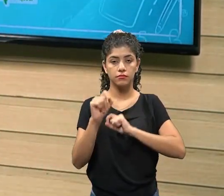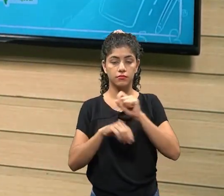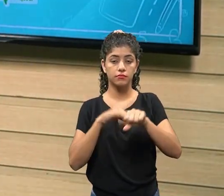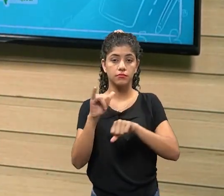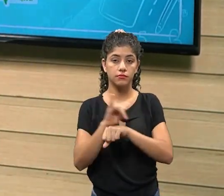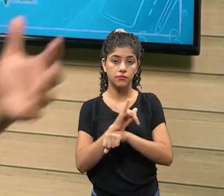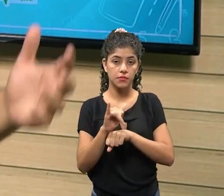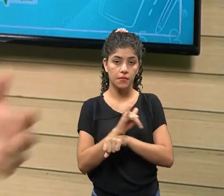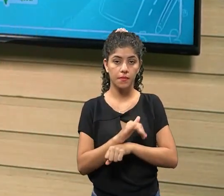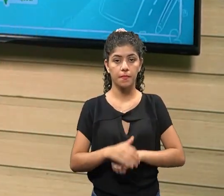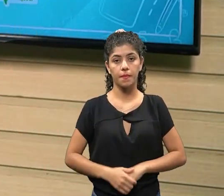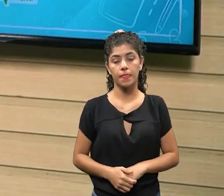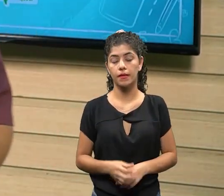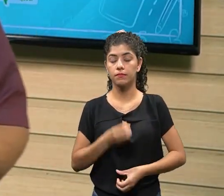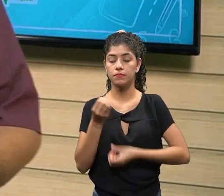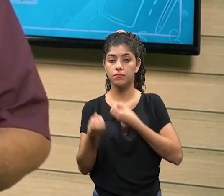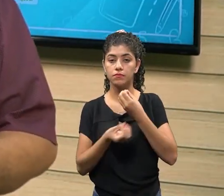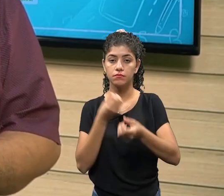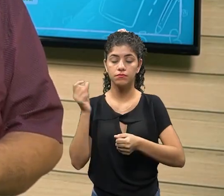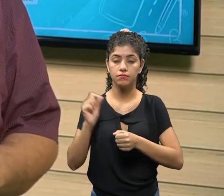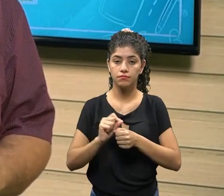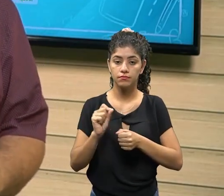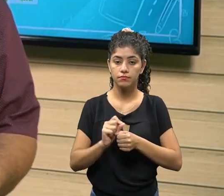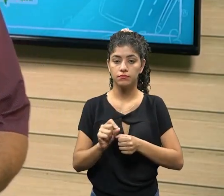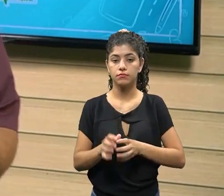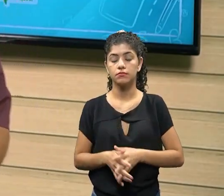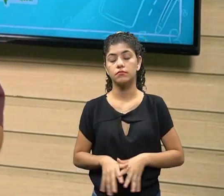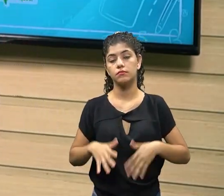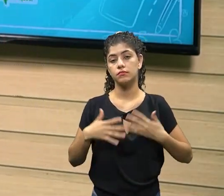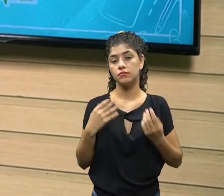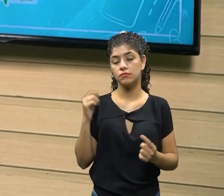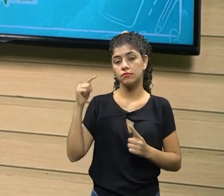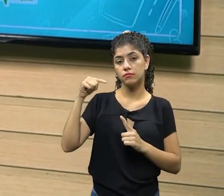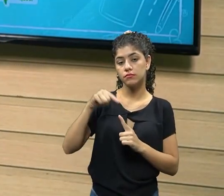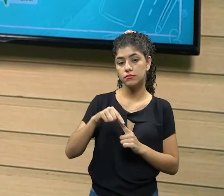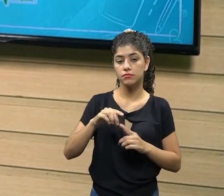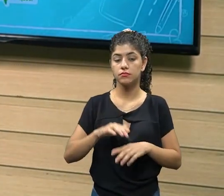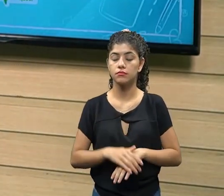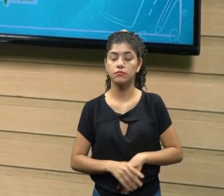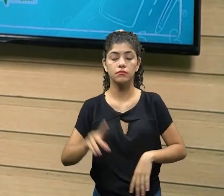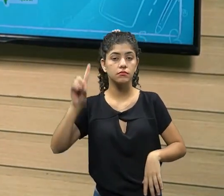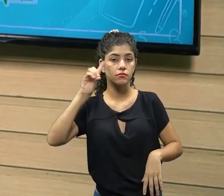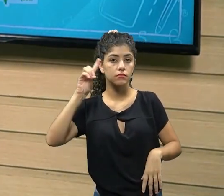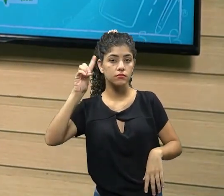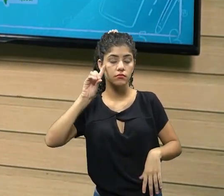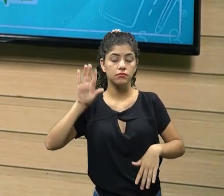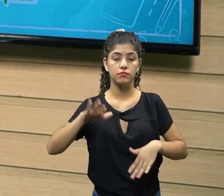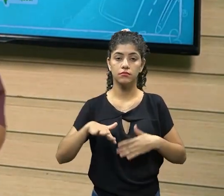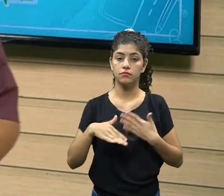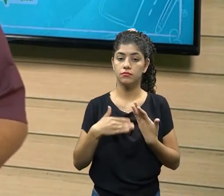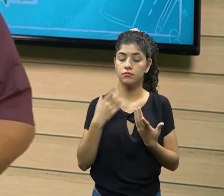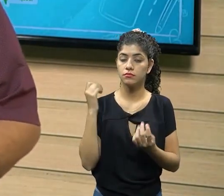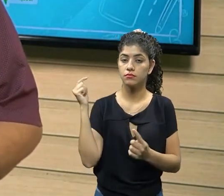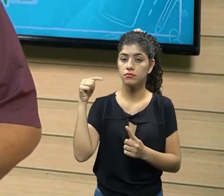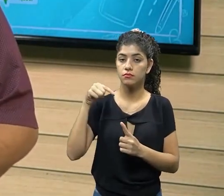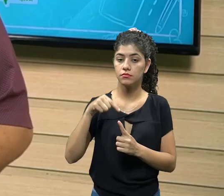estratégia, como eu faço uma estratégia, né? Quais são os objetivos rotineiros, os